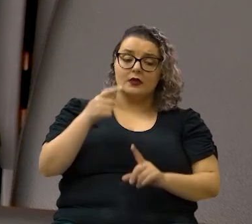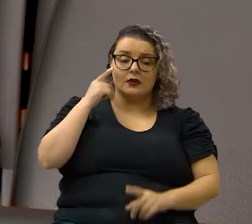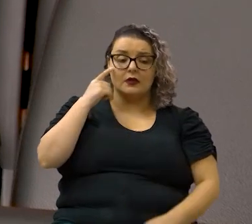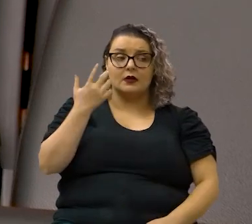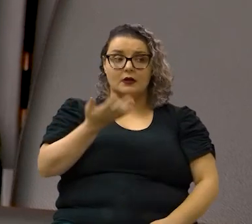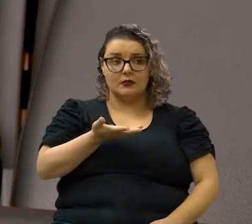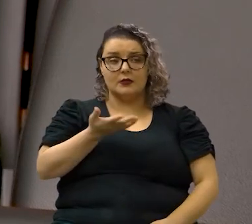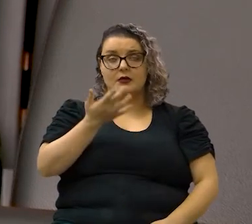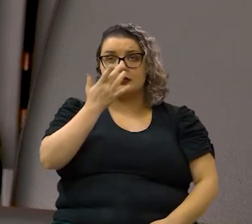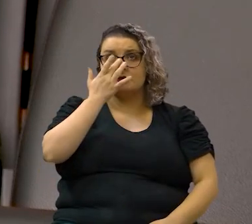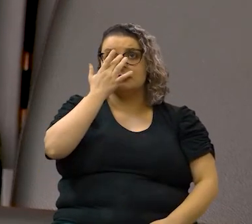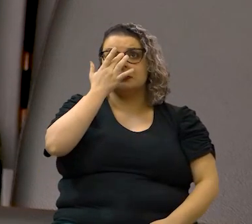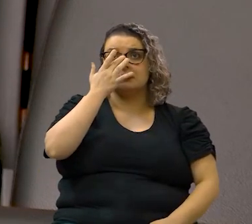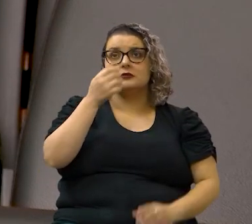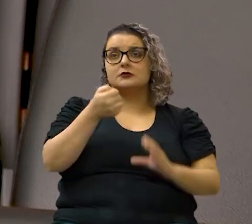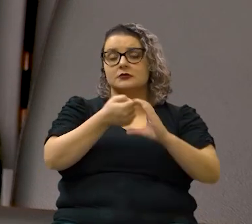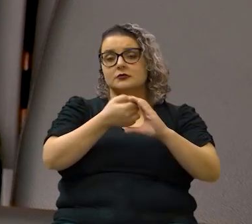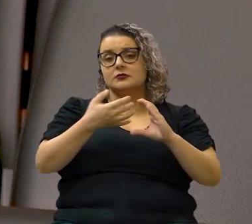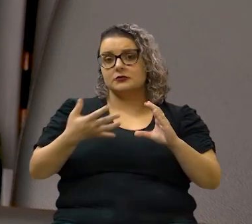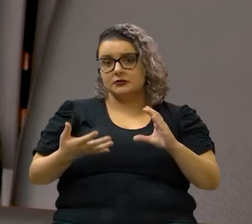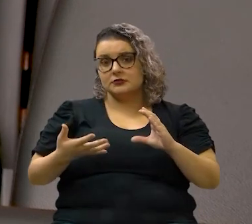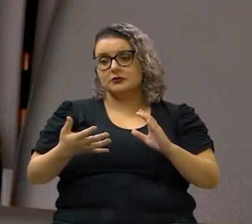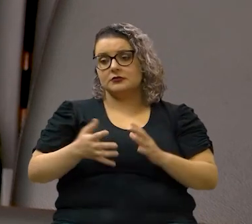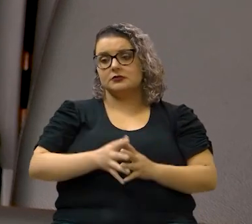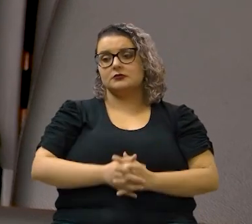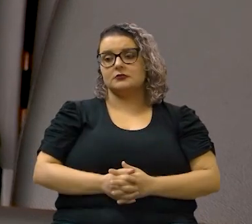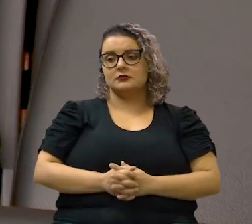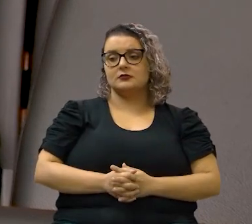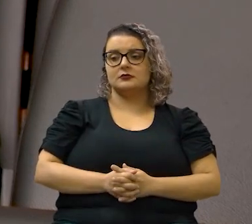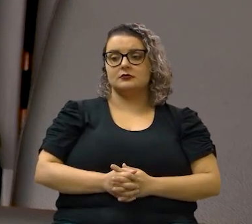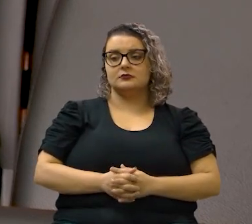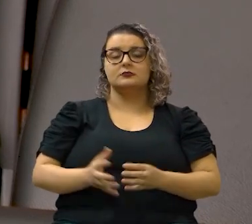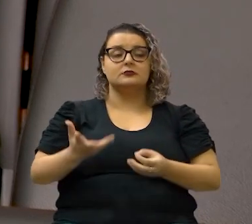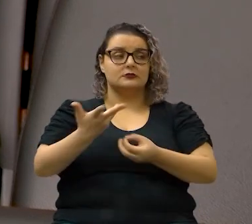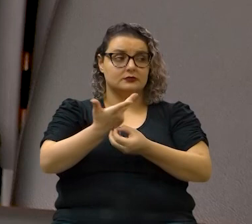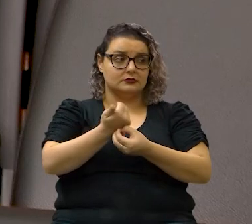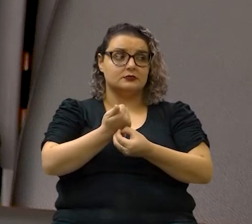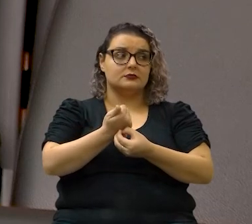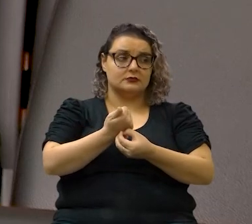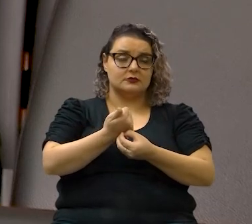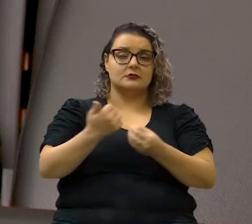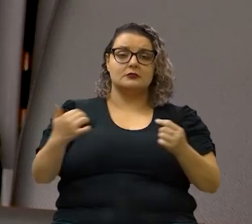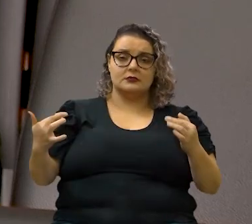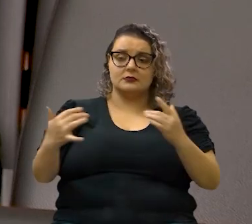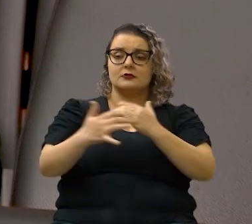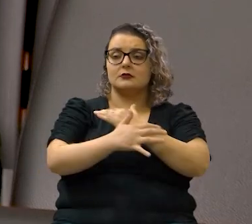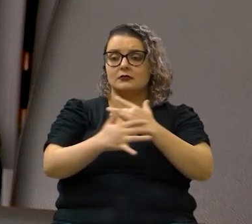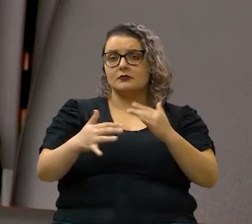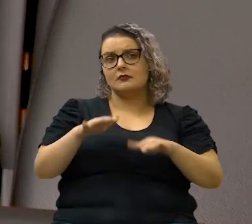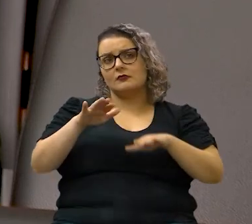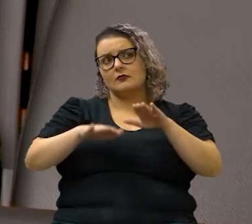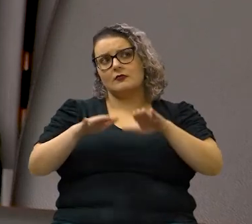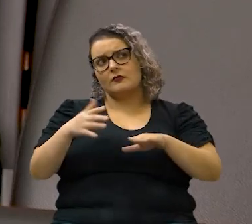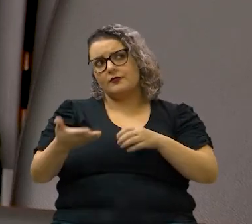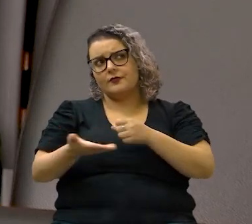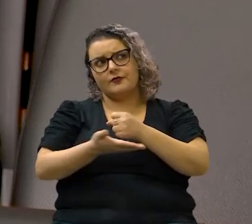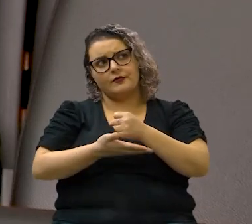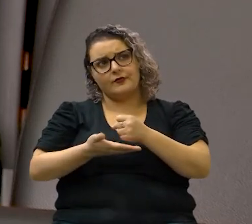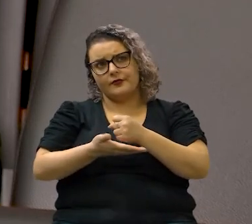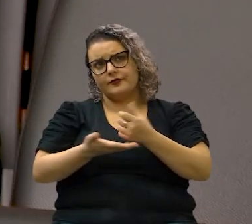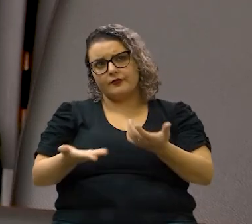tipo de caracterização da arte urbana, né? Que é muitas